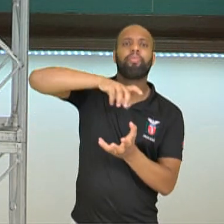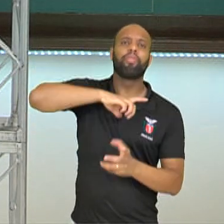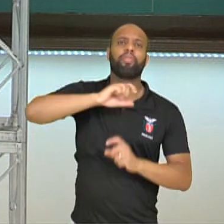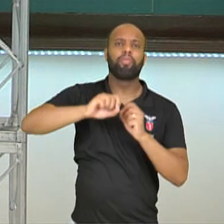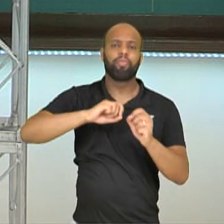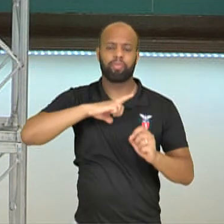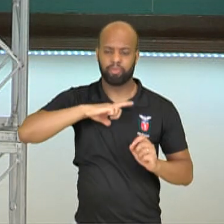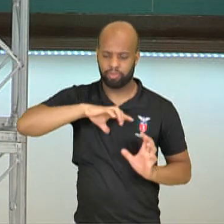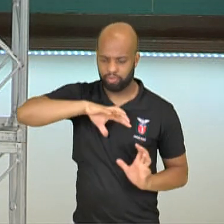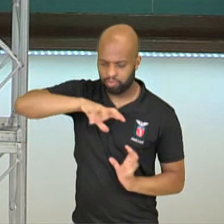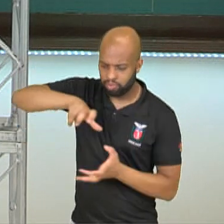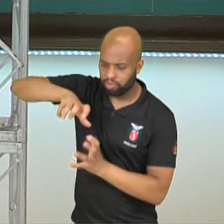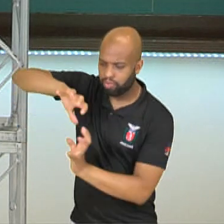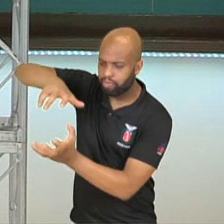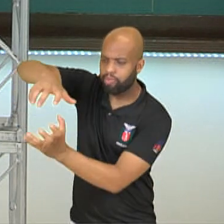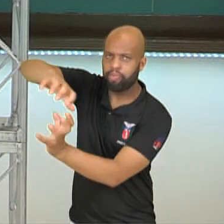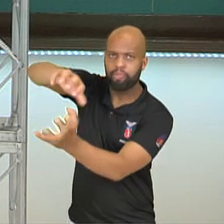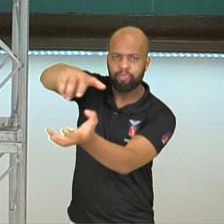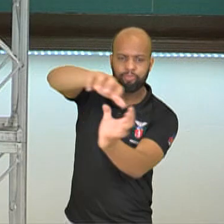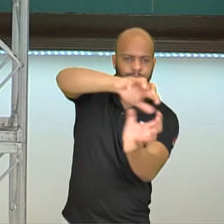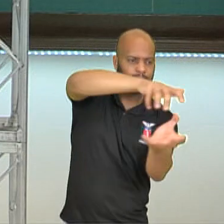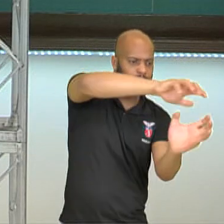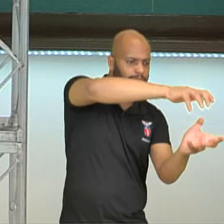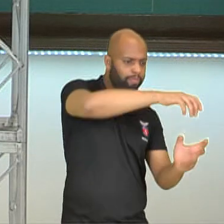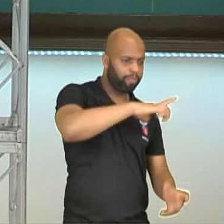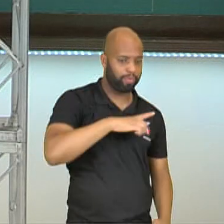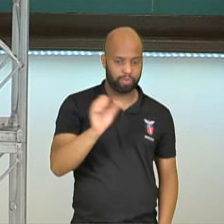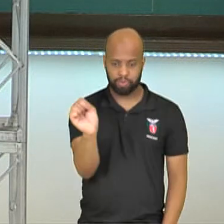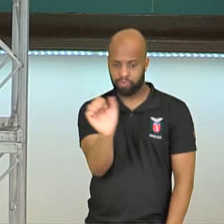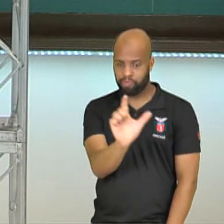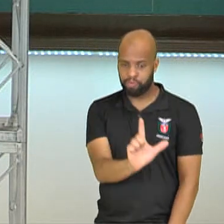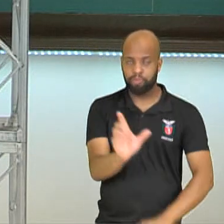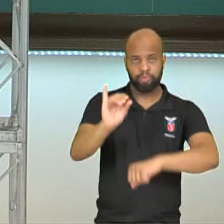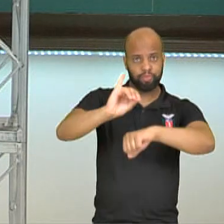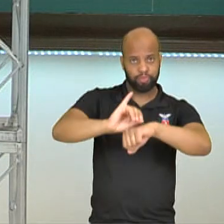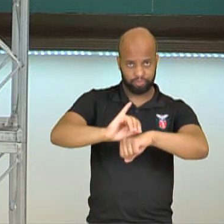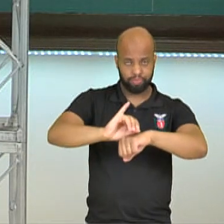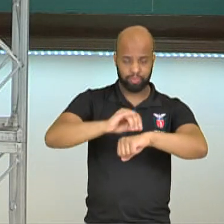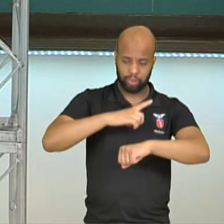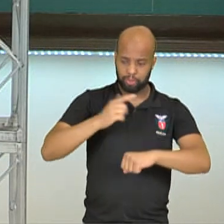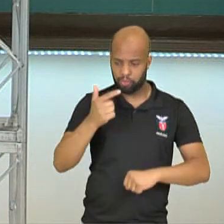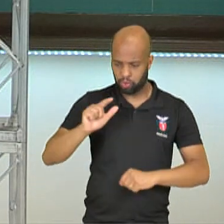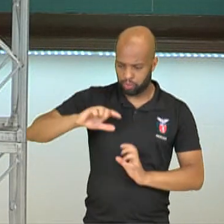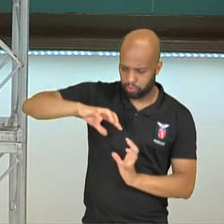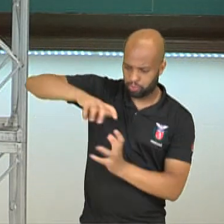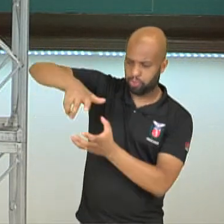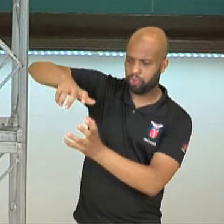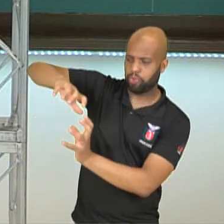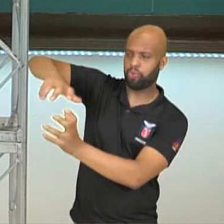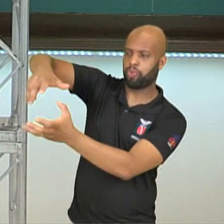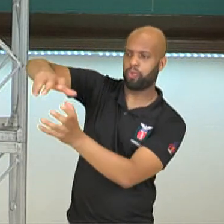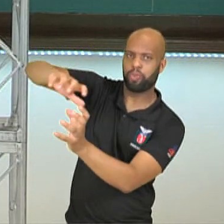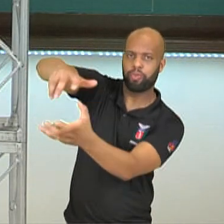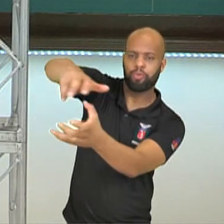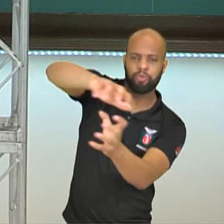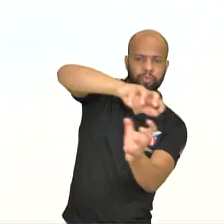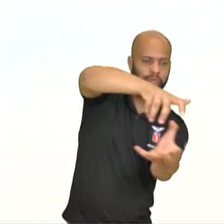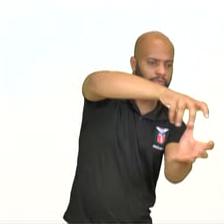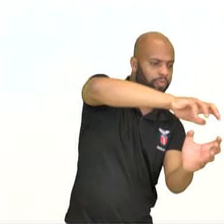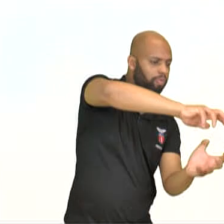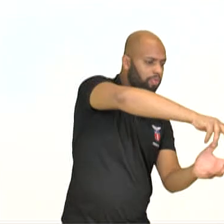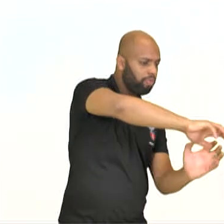chamado de Sistema Solar, o qual ele integra esse sistema juntamente com outros planetas, conforme você pode ver a imagem que vai aparecer na sua